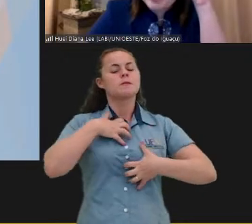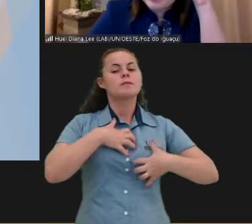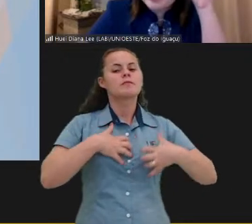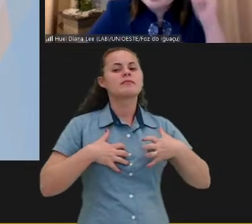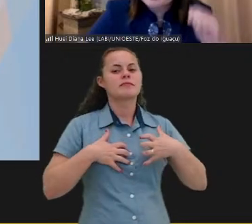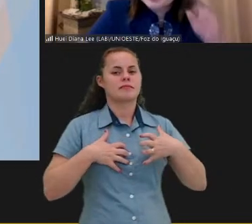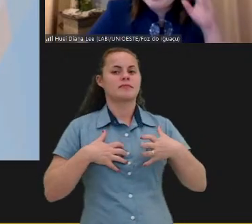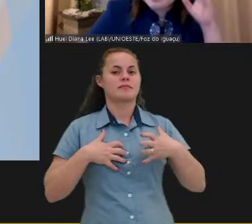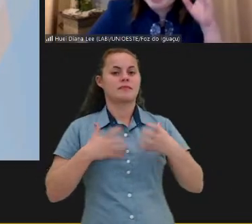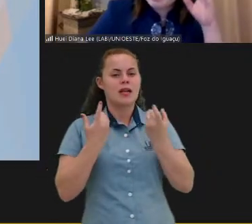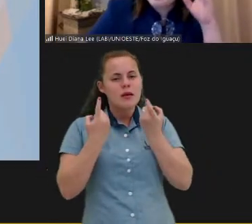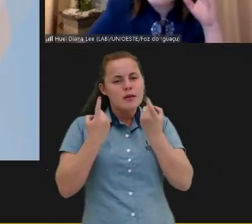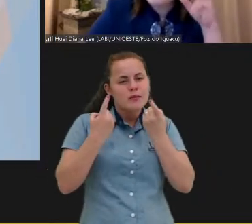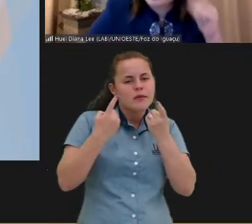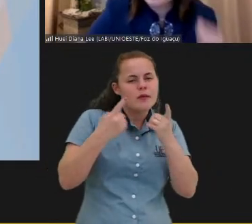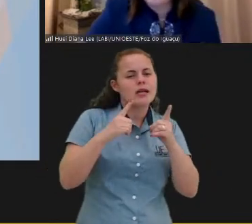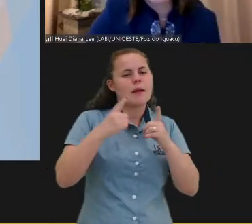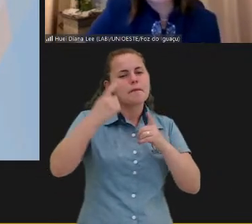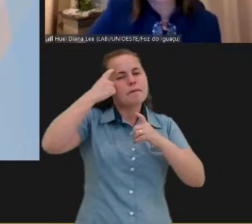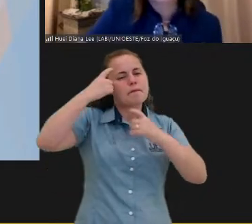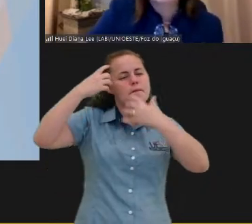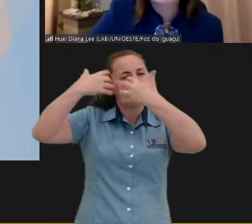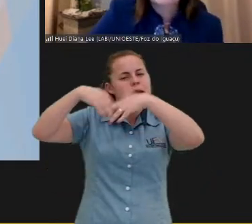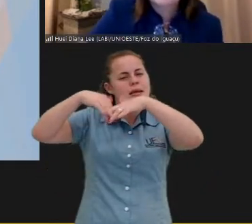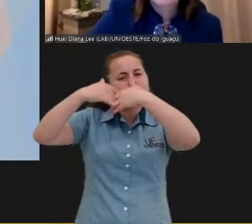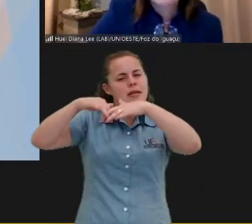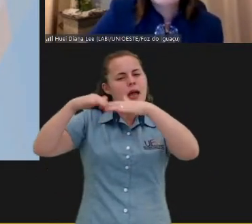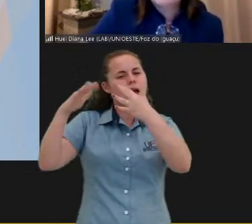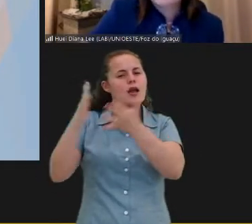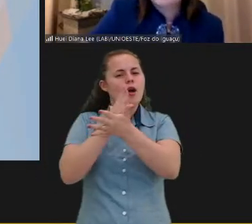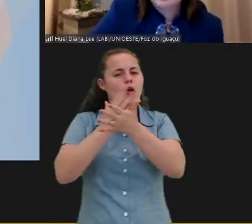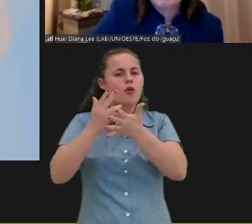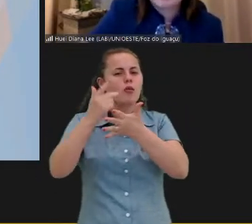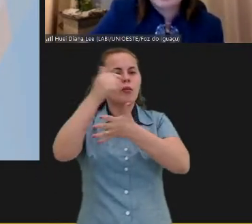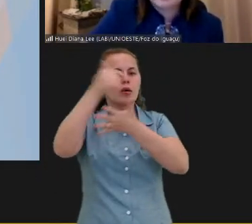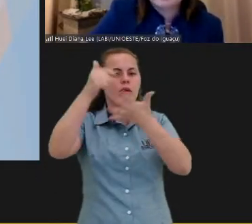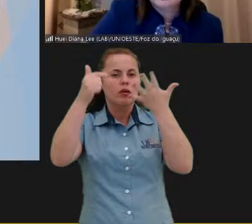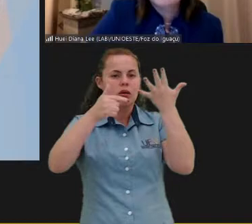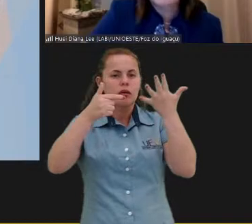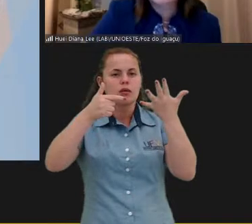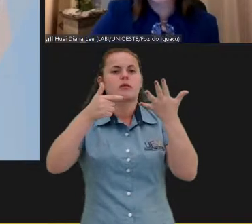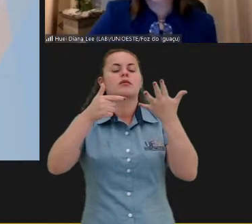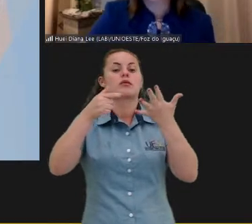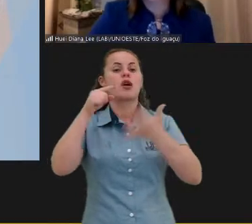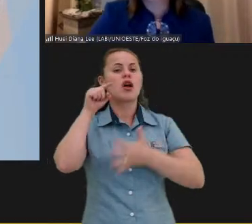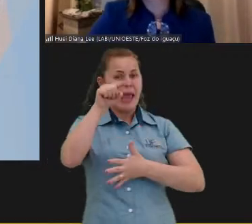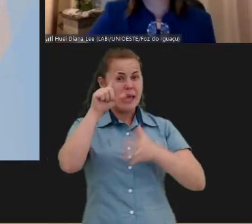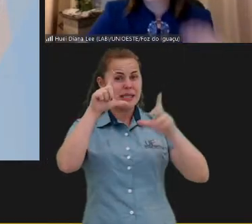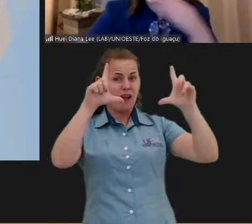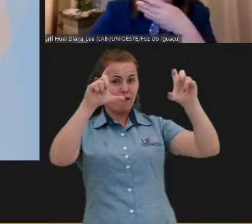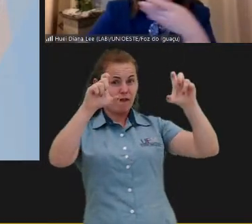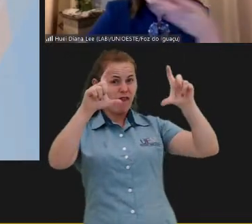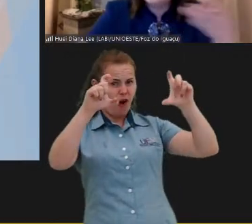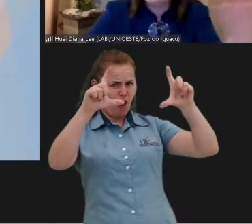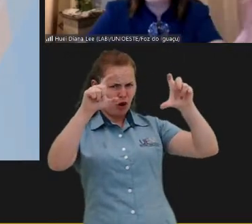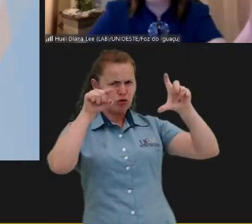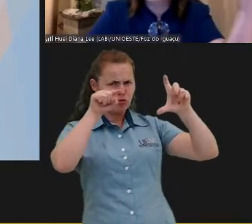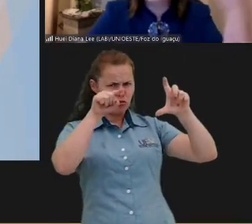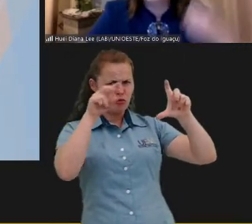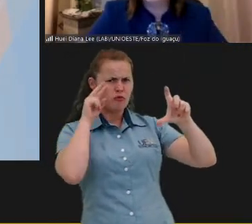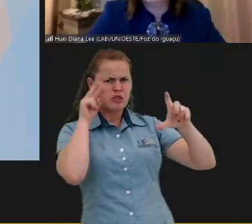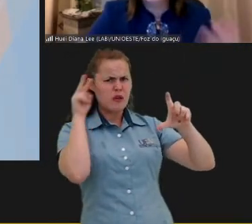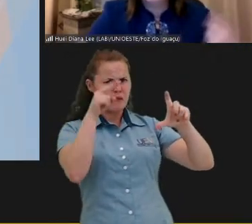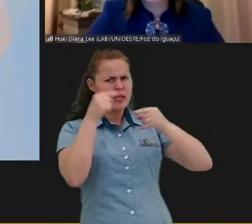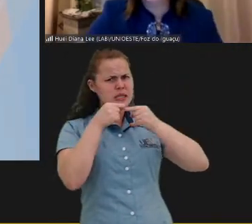uma provocaçãozinha para a gente pensar em algumas coisas. O que isso tem a ver com o que a gente está conversando, com o que vocês viram a